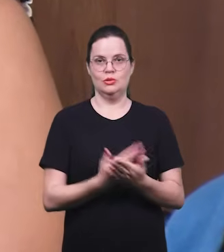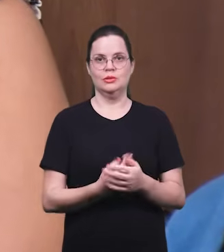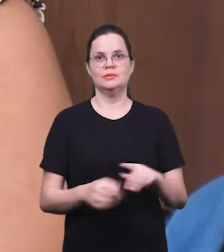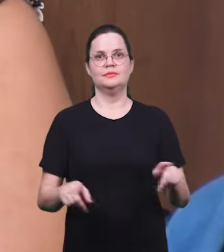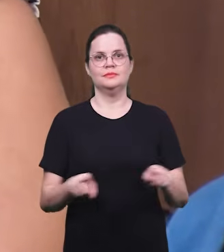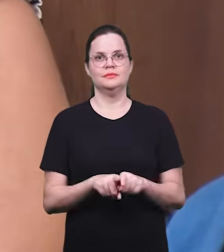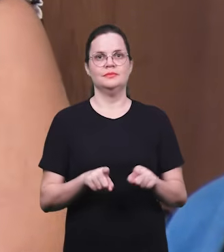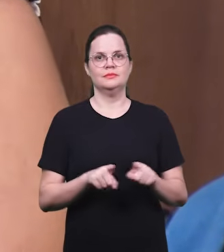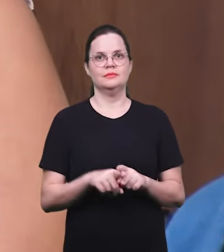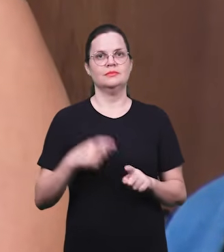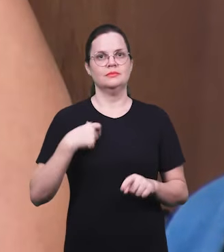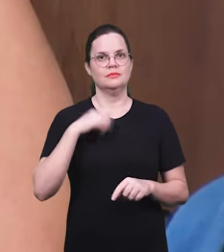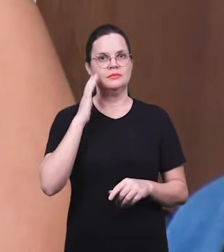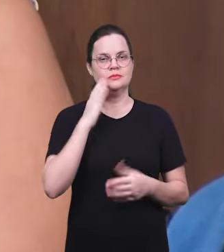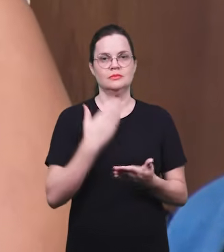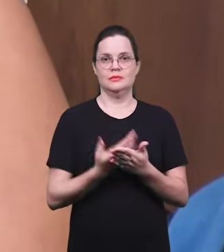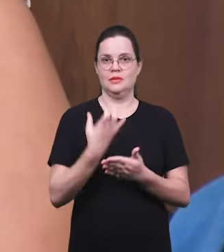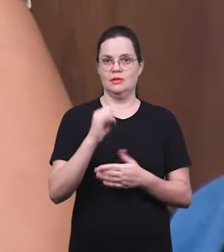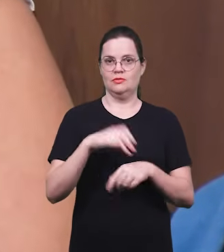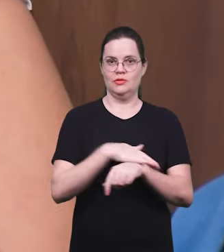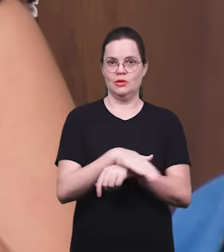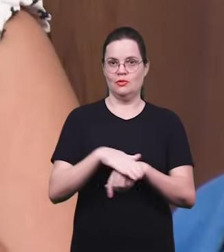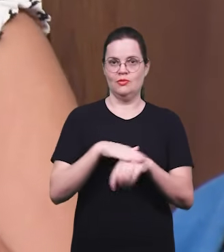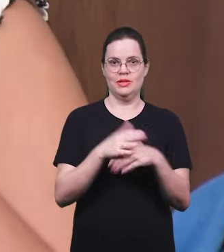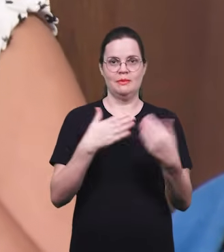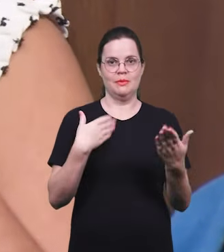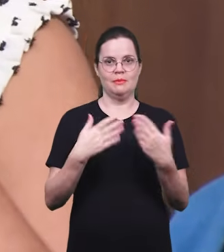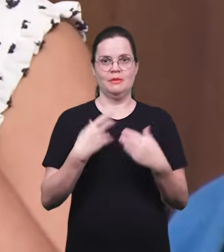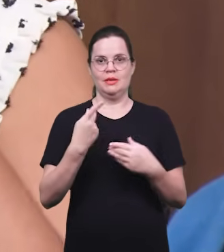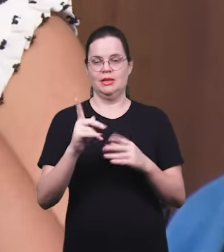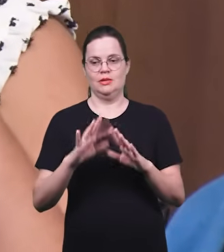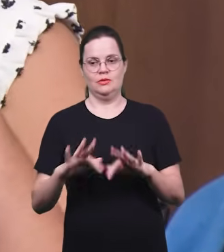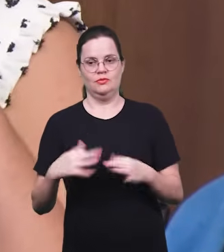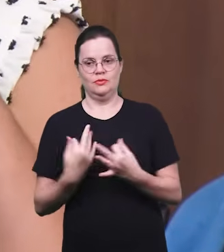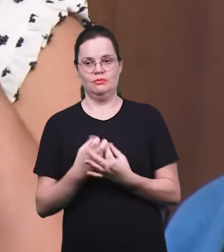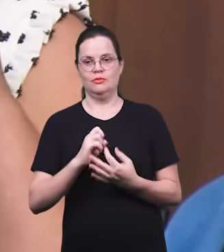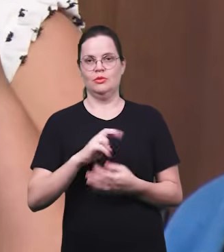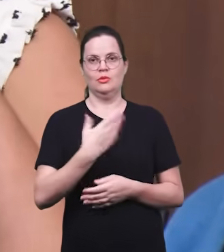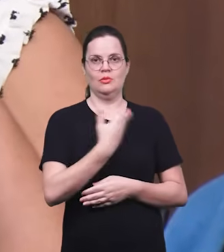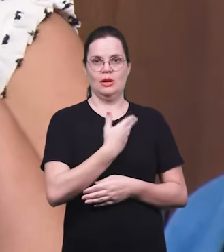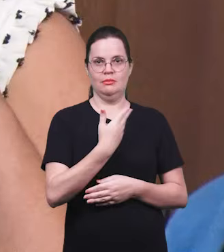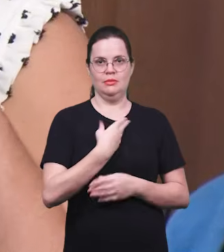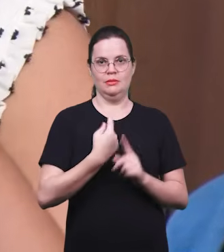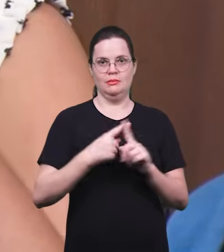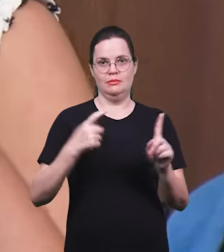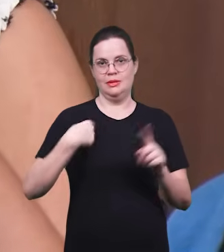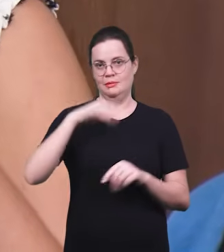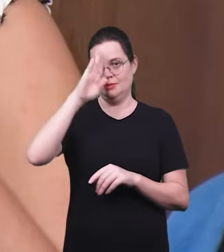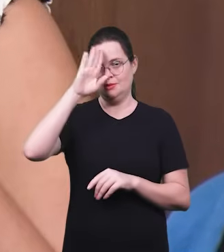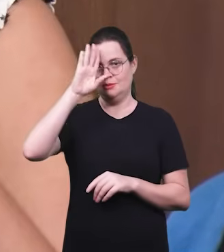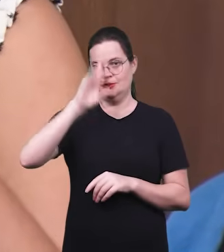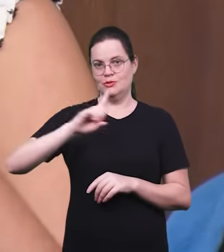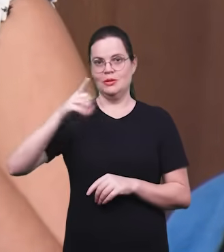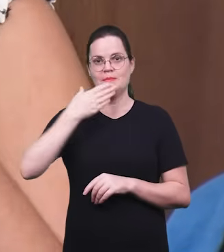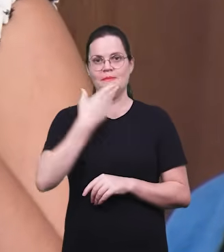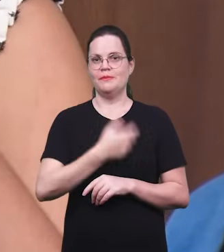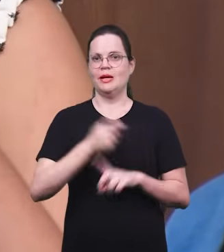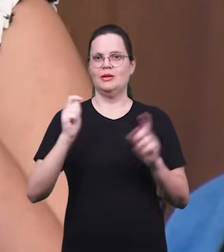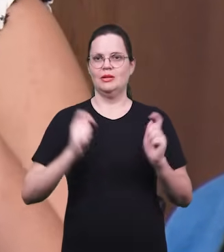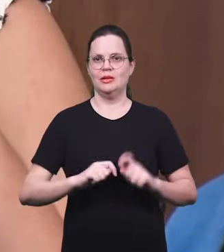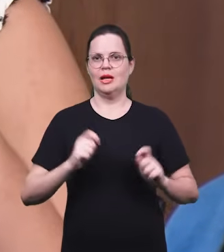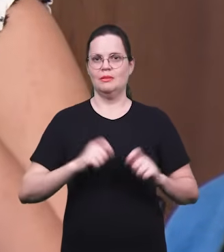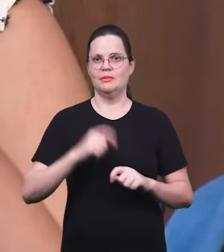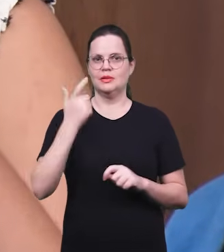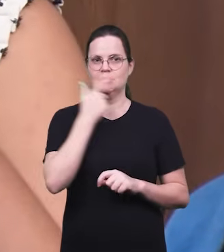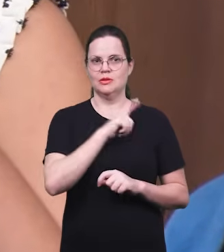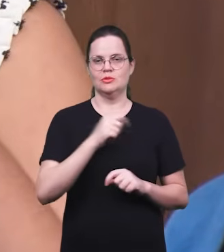E eu acredito que você conversar com alguém, seja da sua família, amigos e principalmente com Deus, é a melhor forma